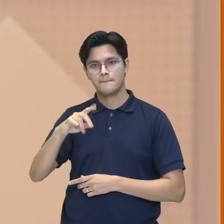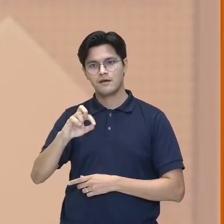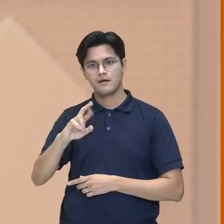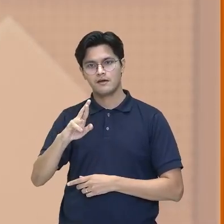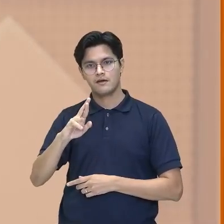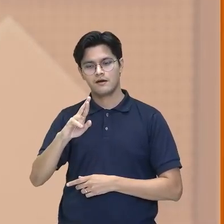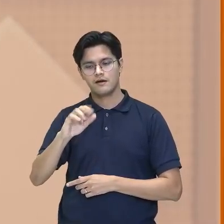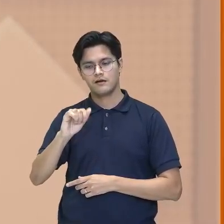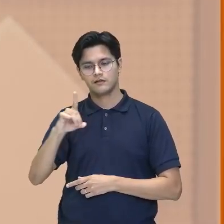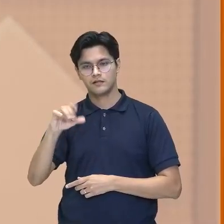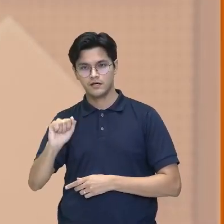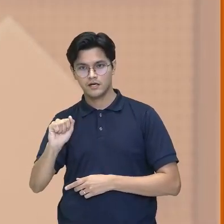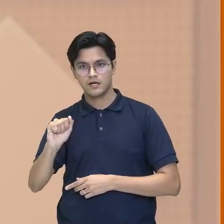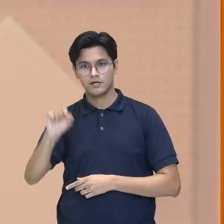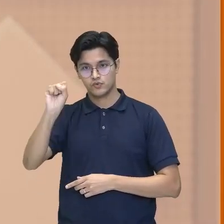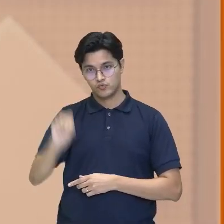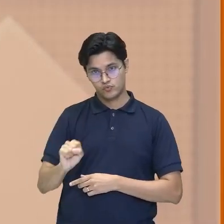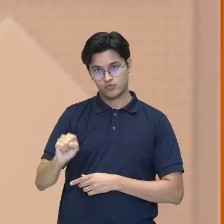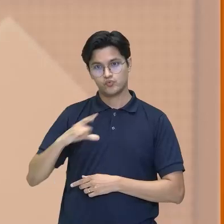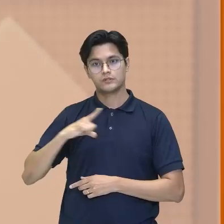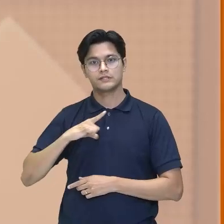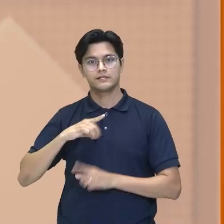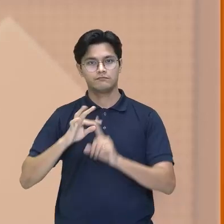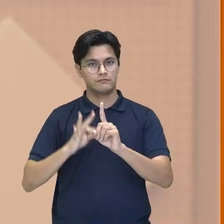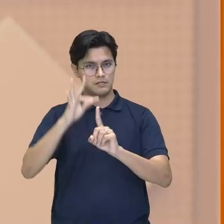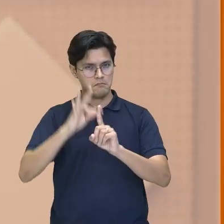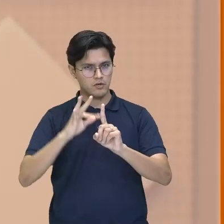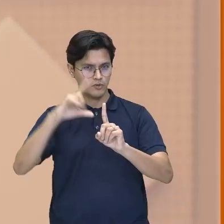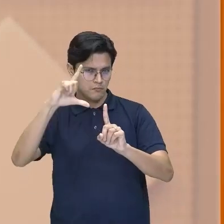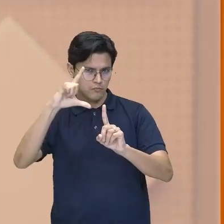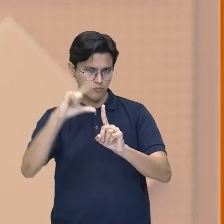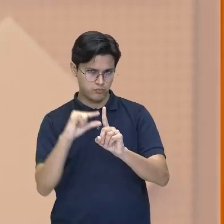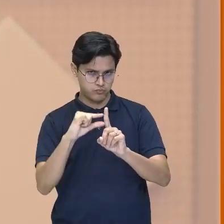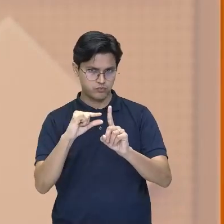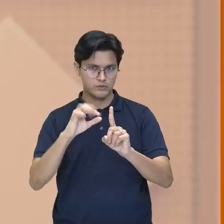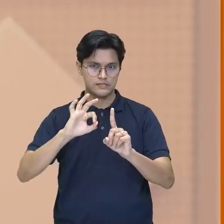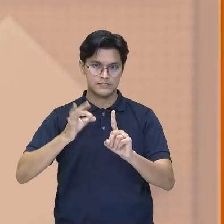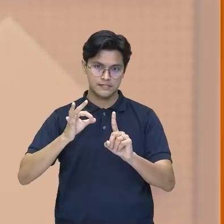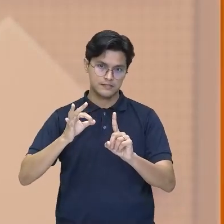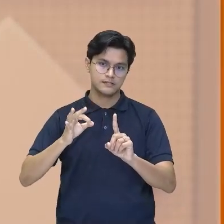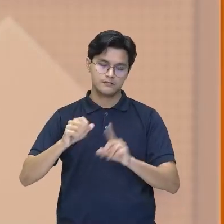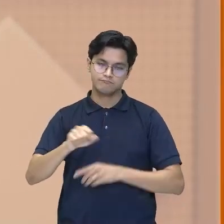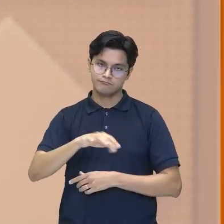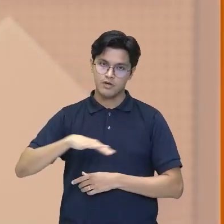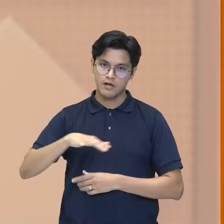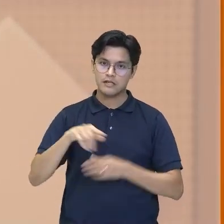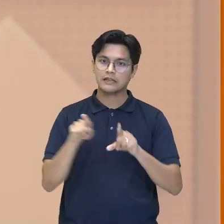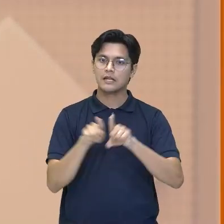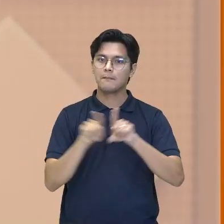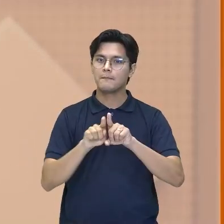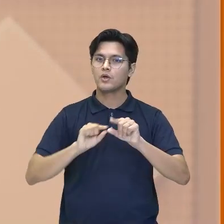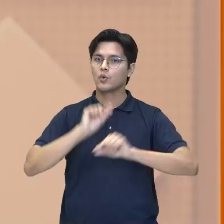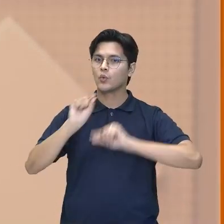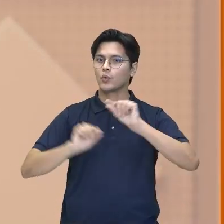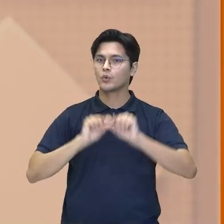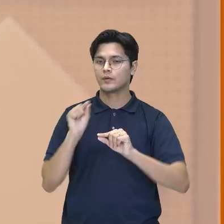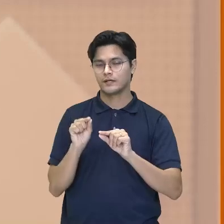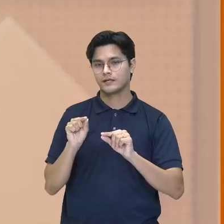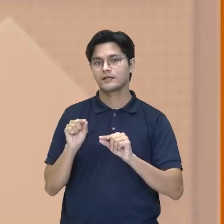ter temperaturas mais baixas nessa zona, que também é chamada de